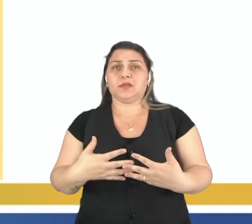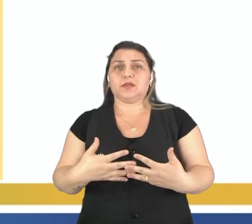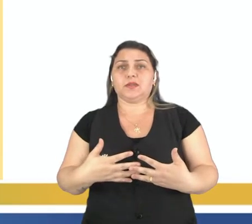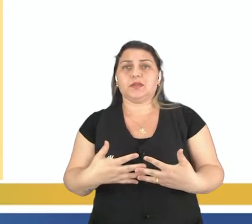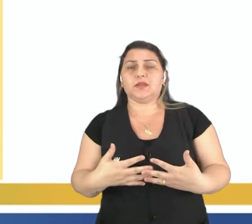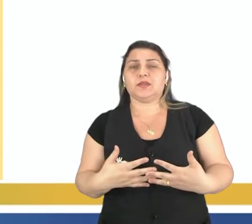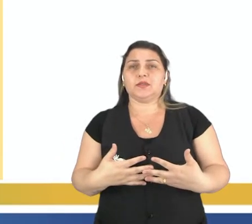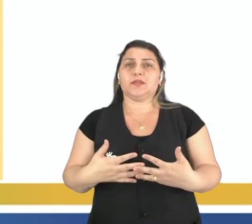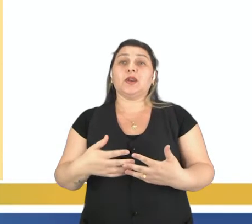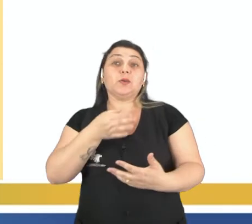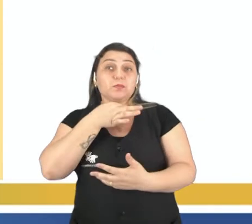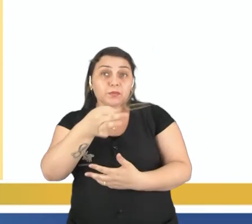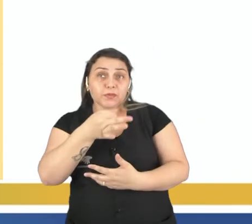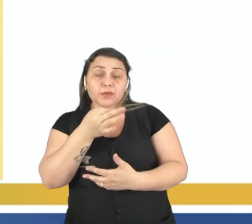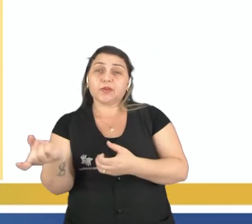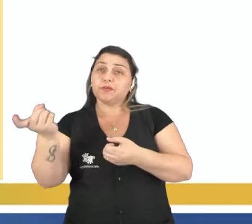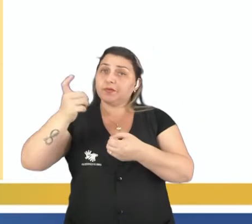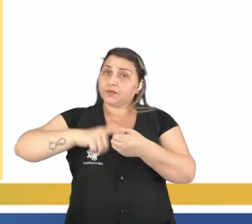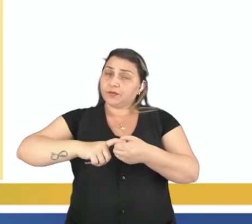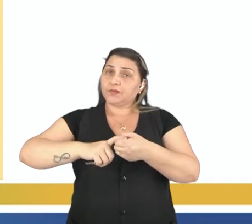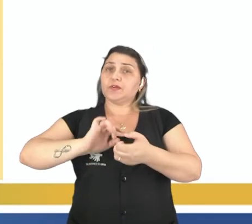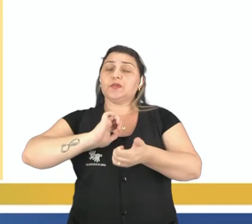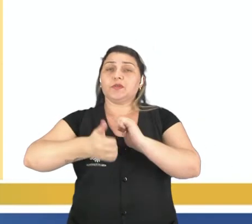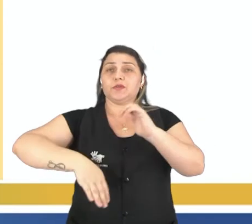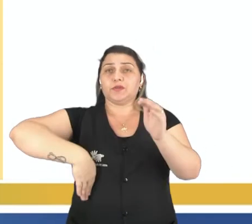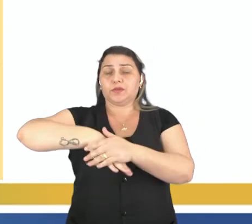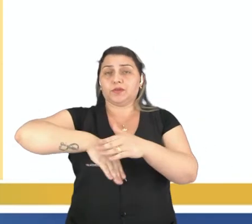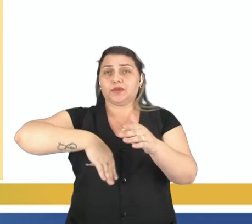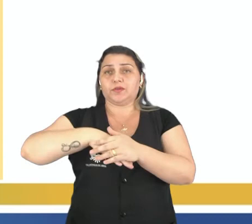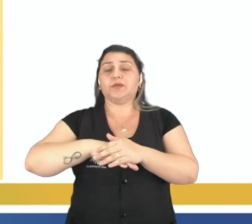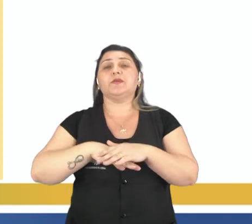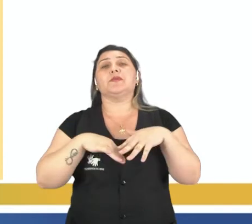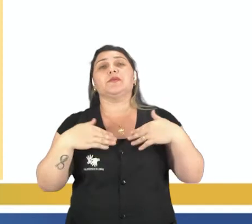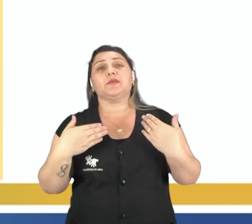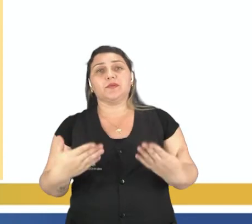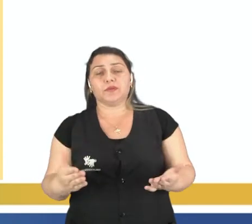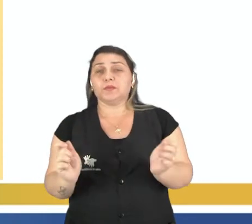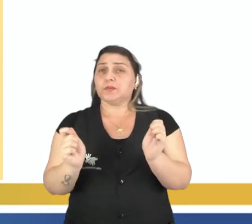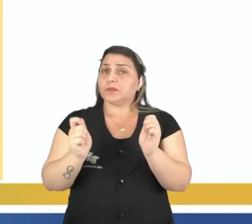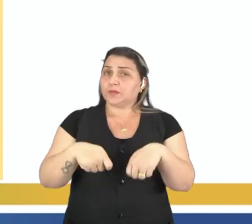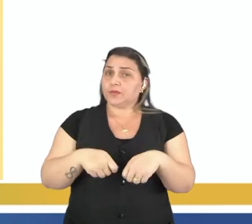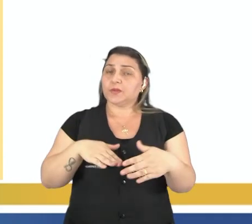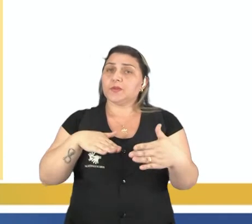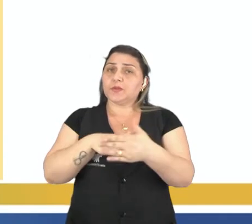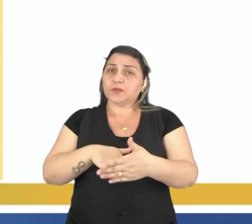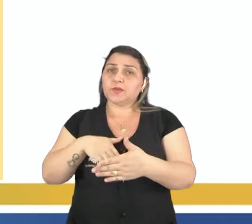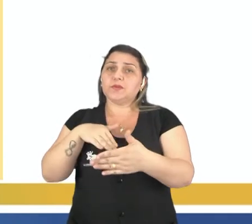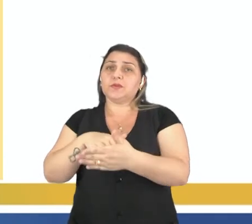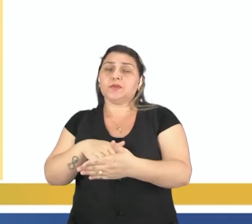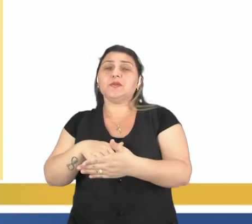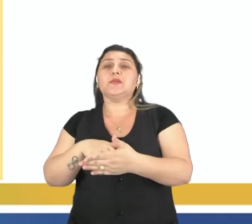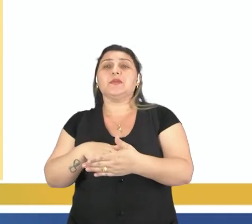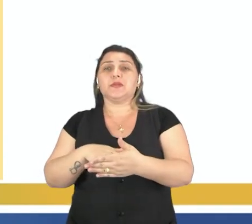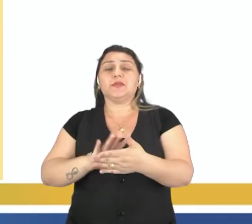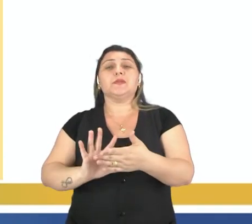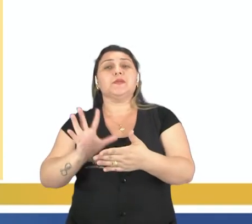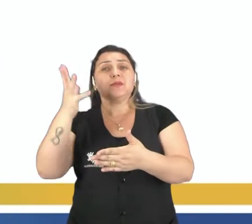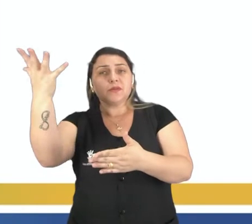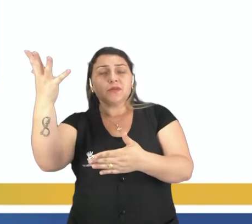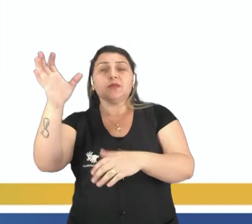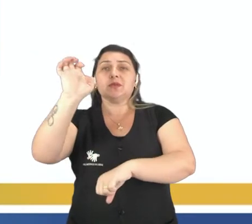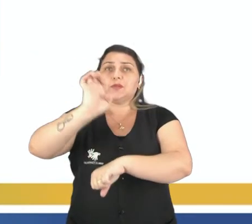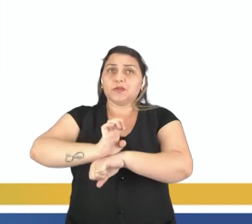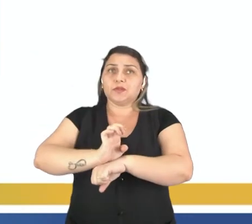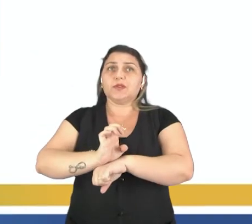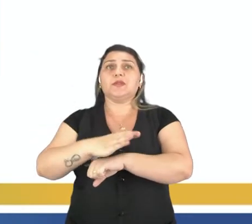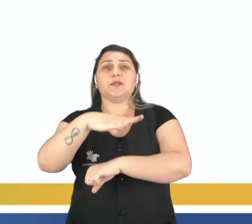a opinião dele sobre o retorno dos jogos de futebol e sobre os possíveis impactos que esse fato causou no